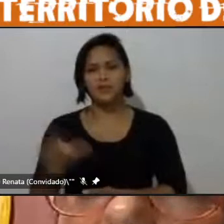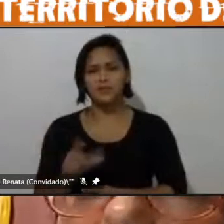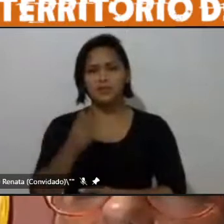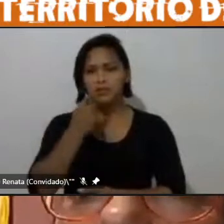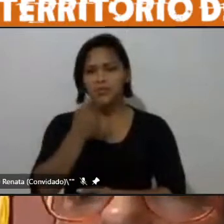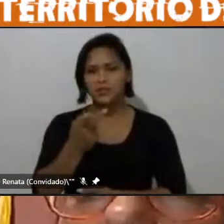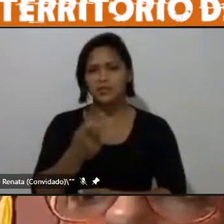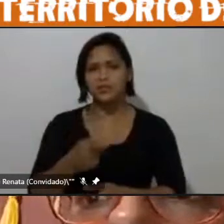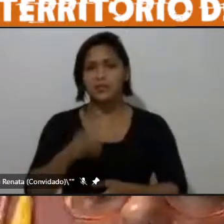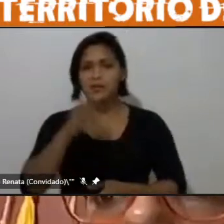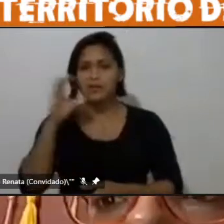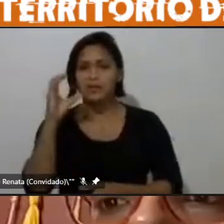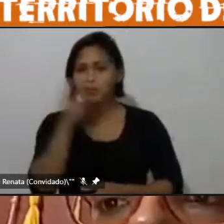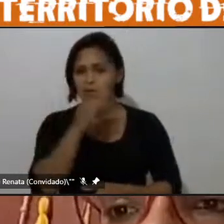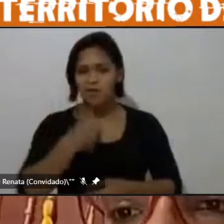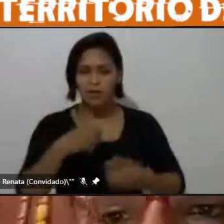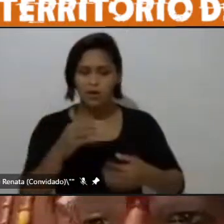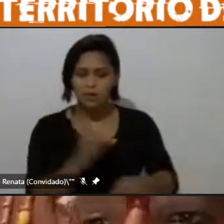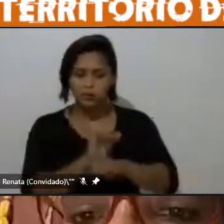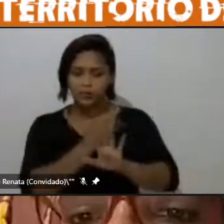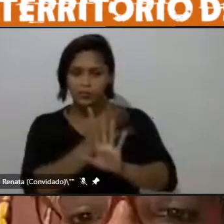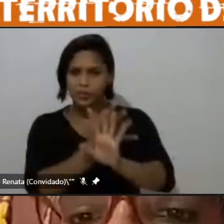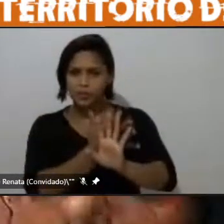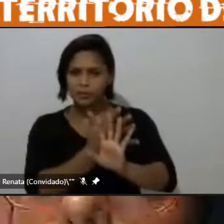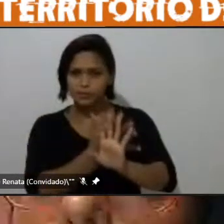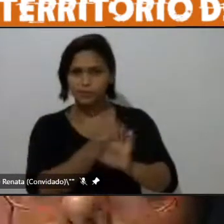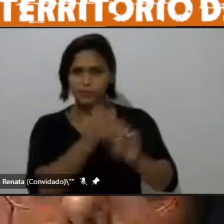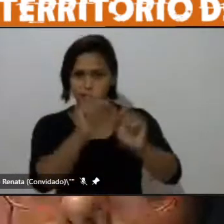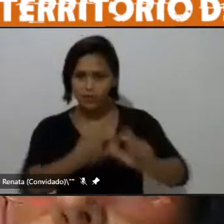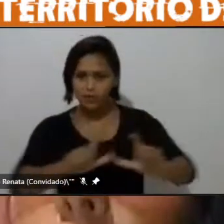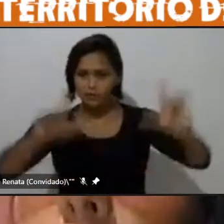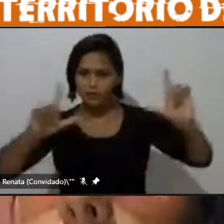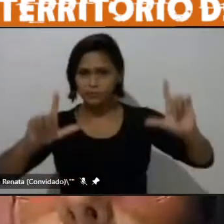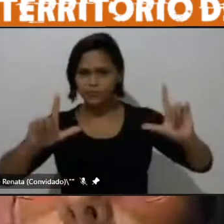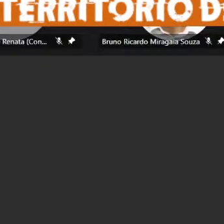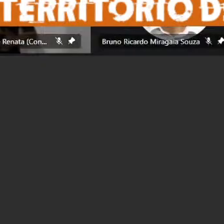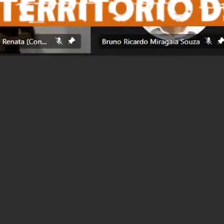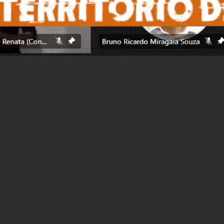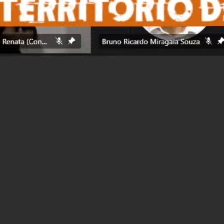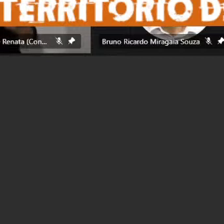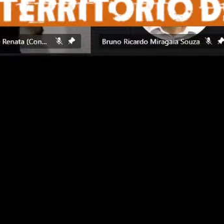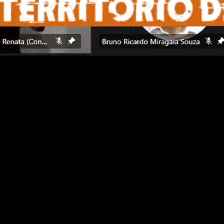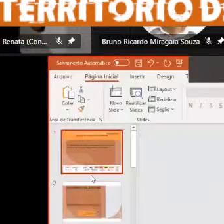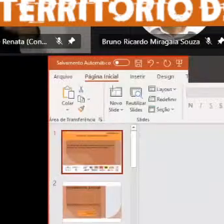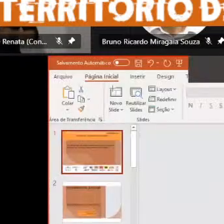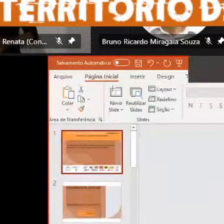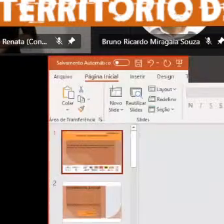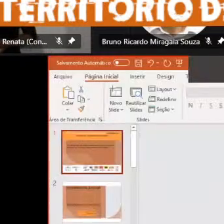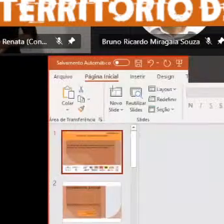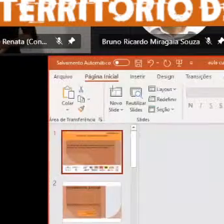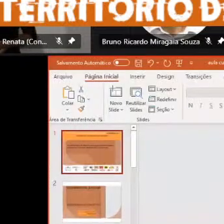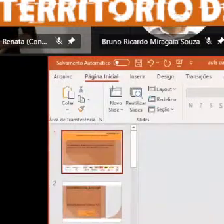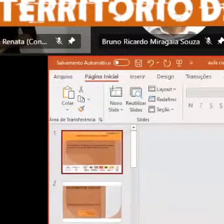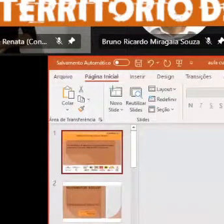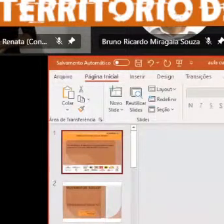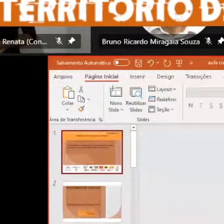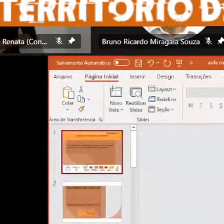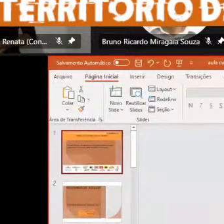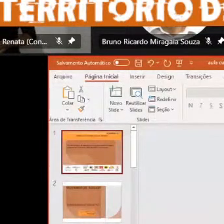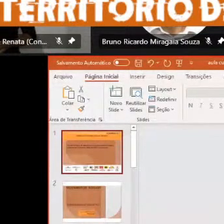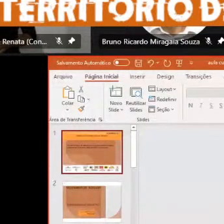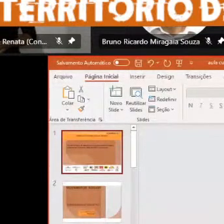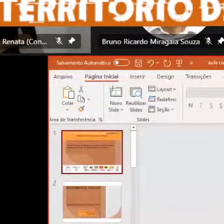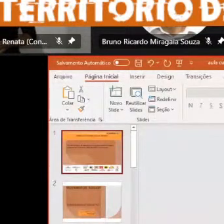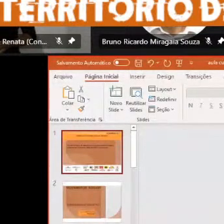qual é o recorte. Acho que eu já posso compartilhar, né, aqui a apresentação. Só um